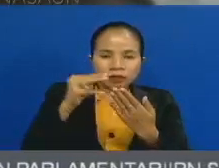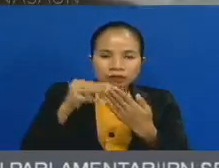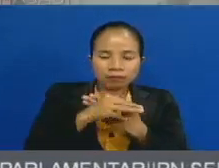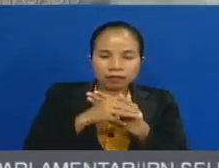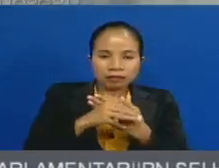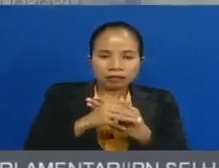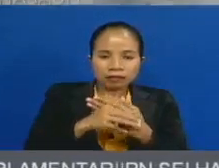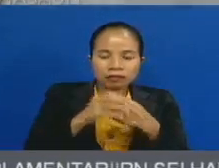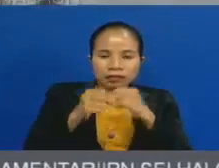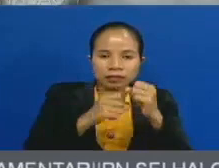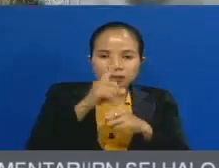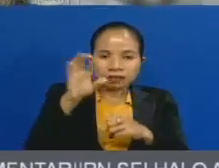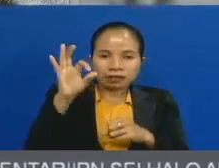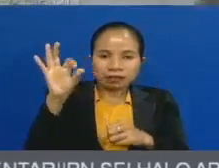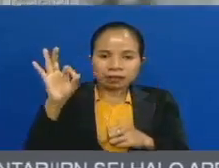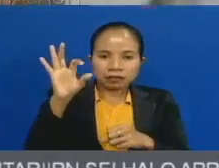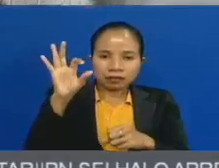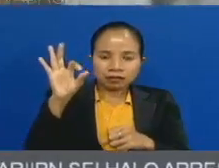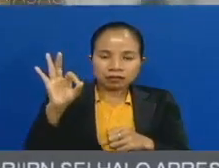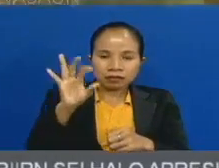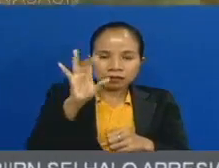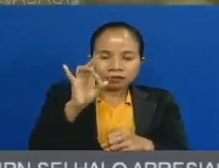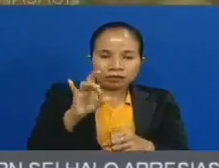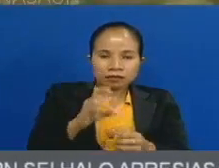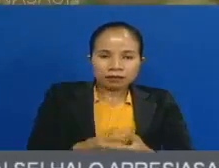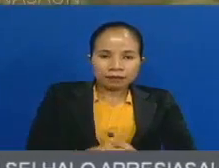Março, Tinan Rihundato Cia Sianulo Resin Walo.